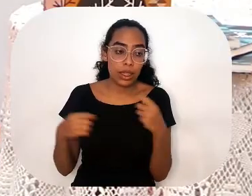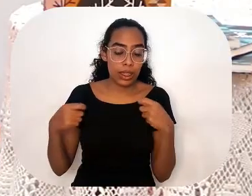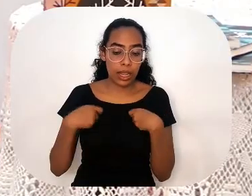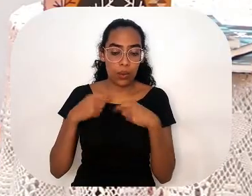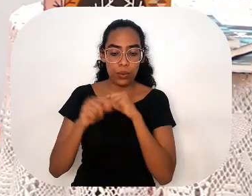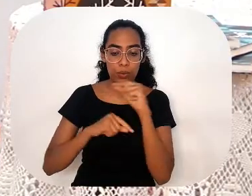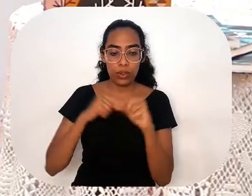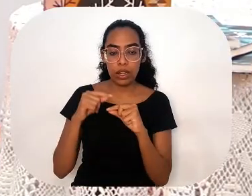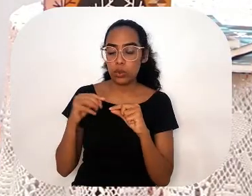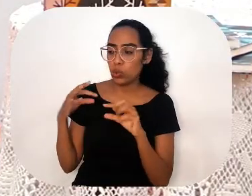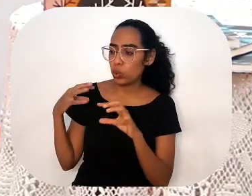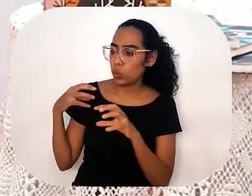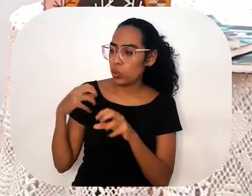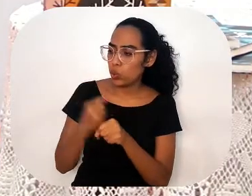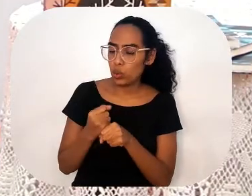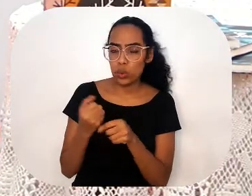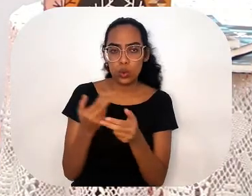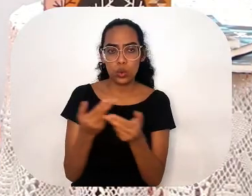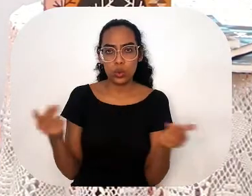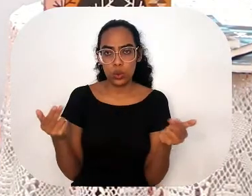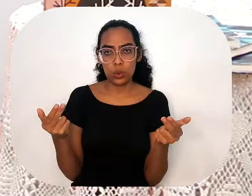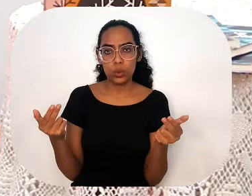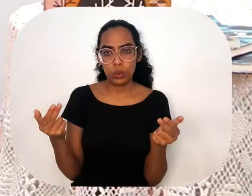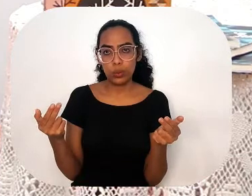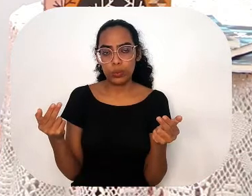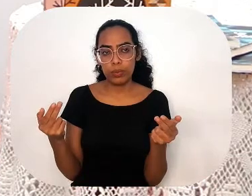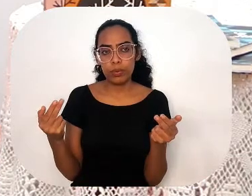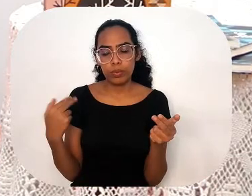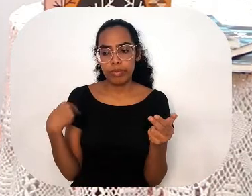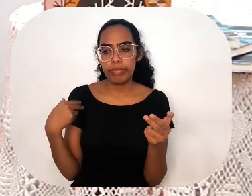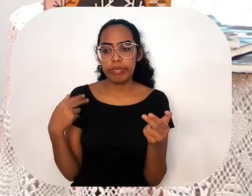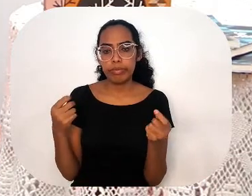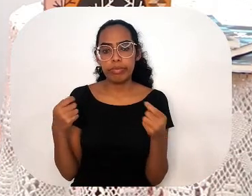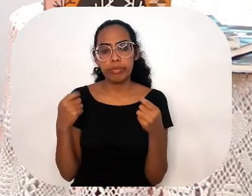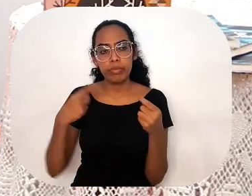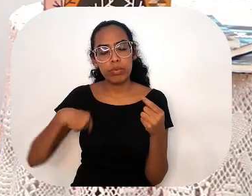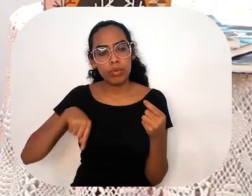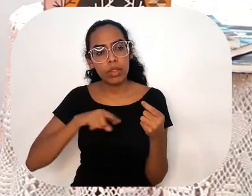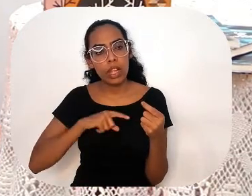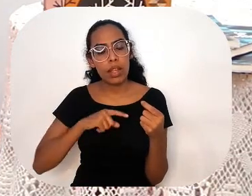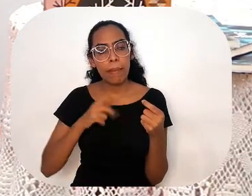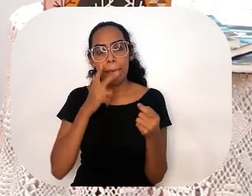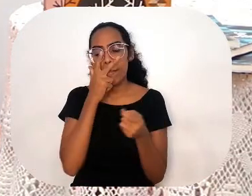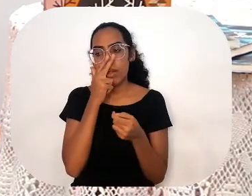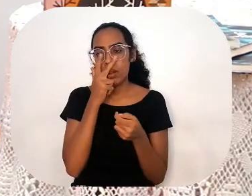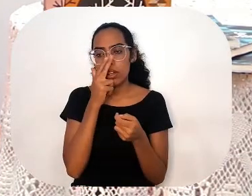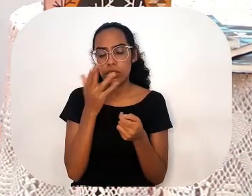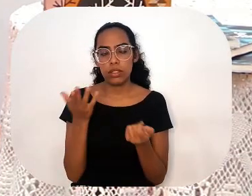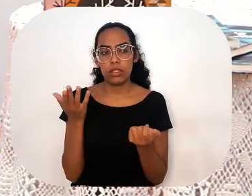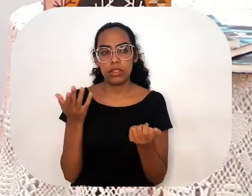sensível levando em consideração todos esses aspectos que você acabou de dizer né então